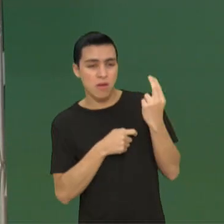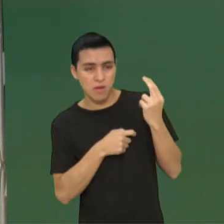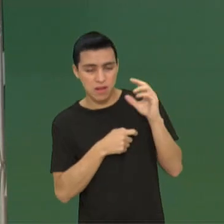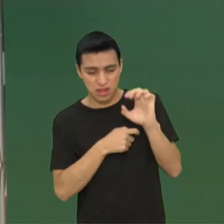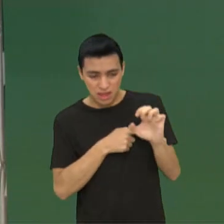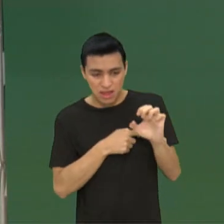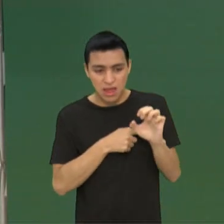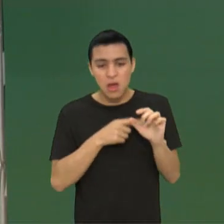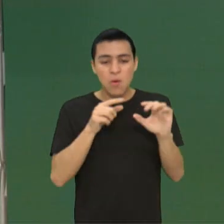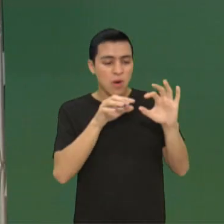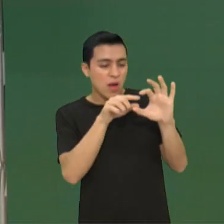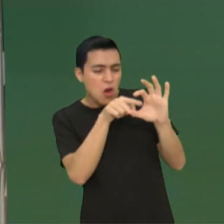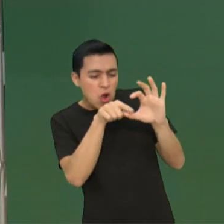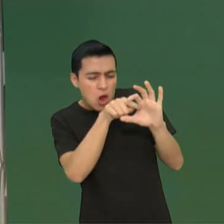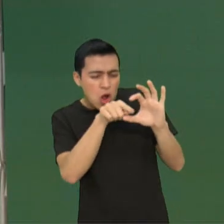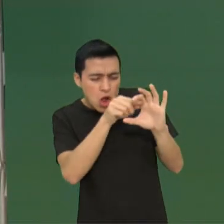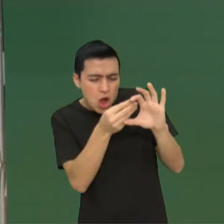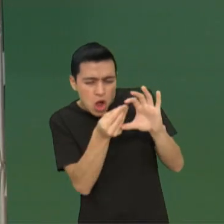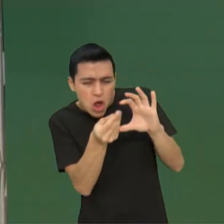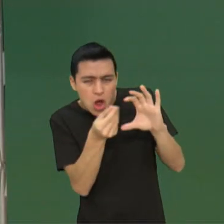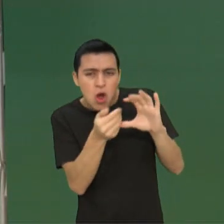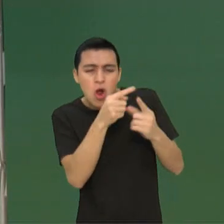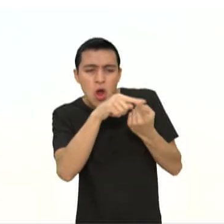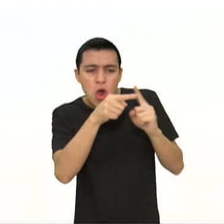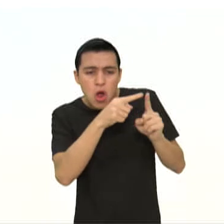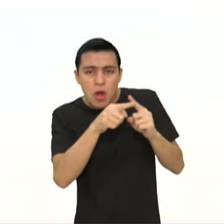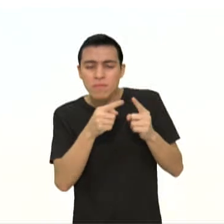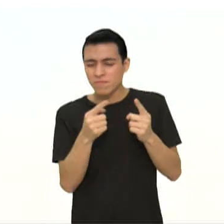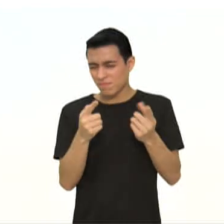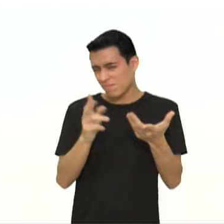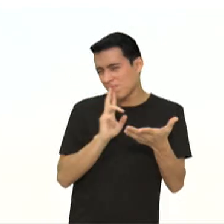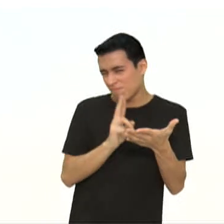digestão dentro da célula. Resolve? Já vem.